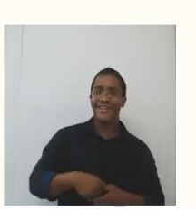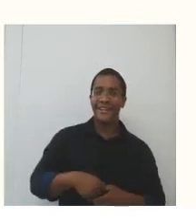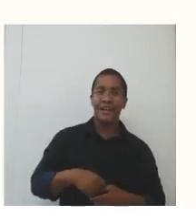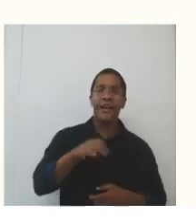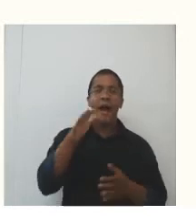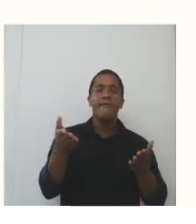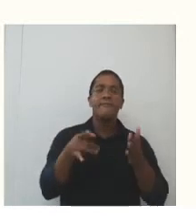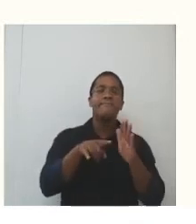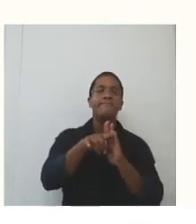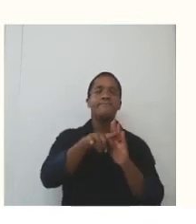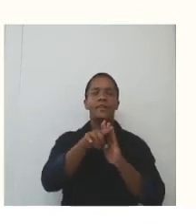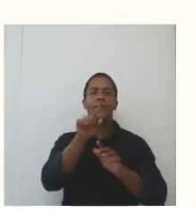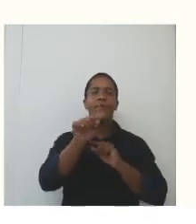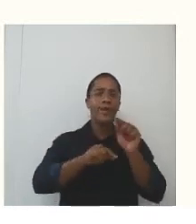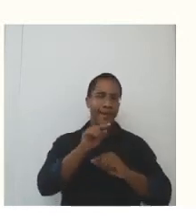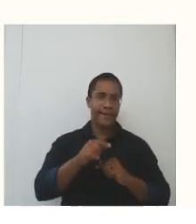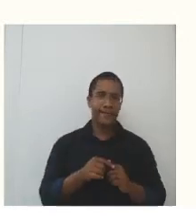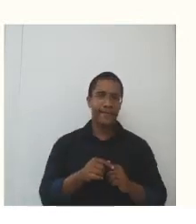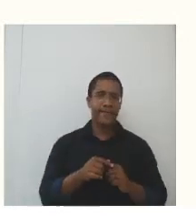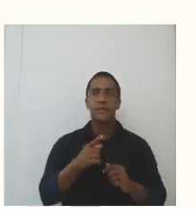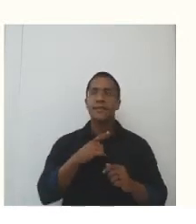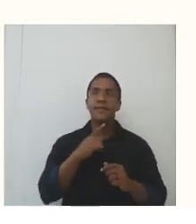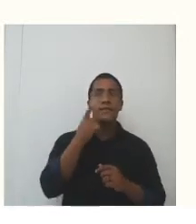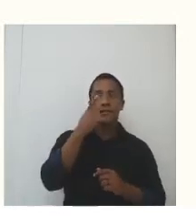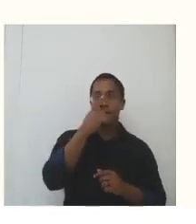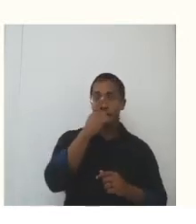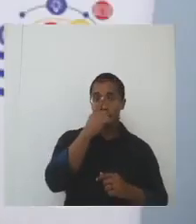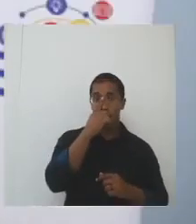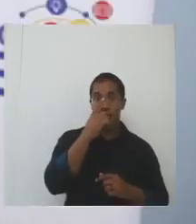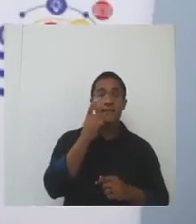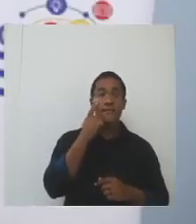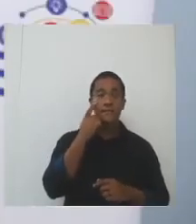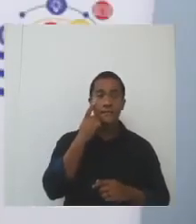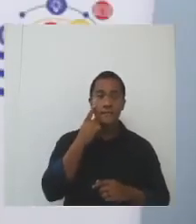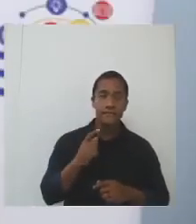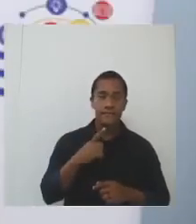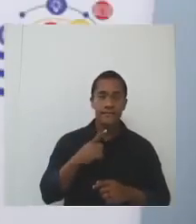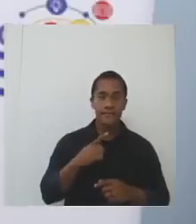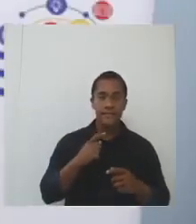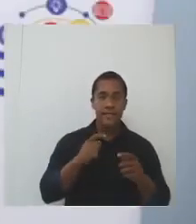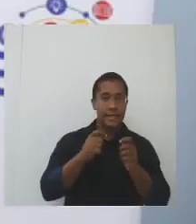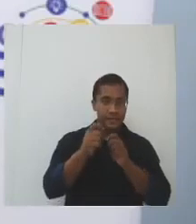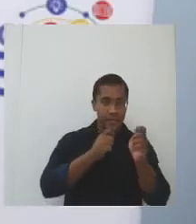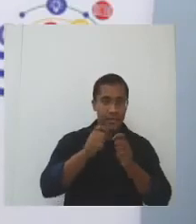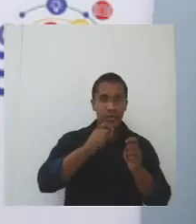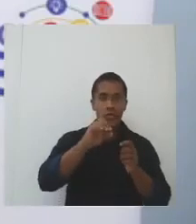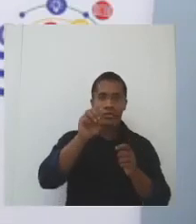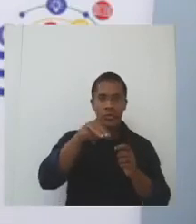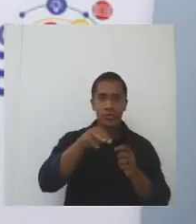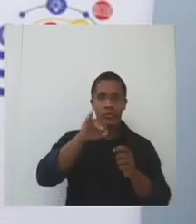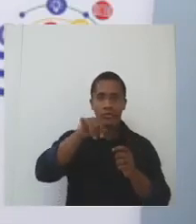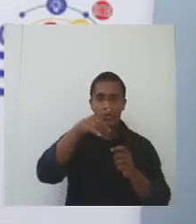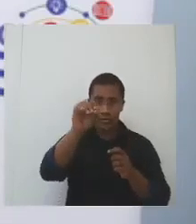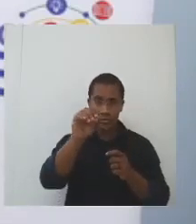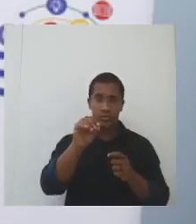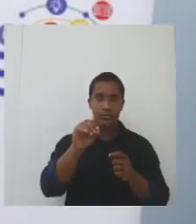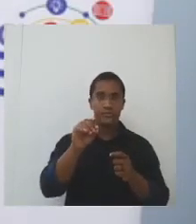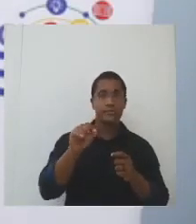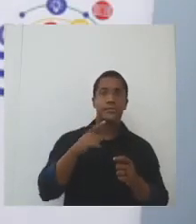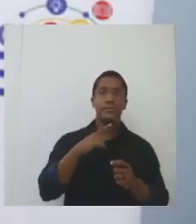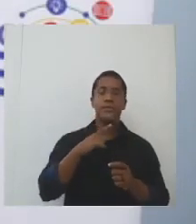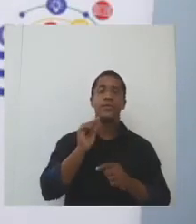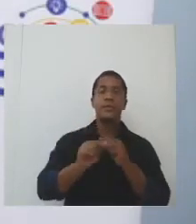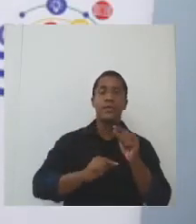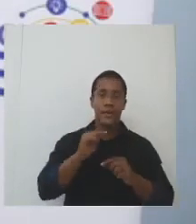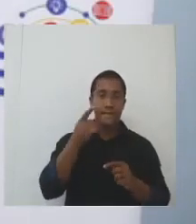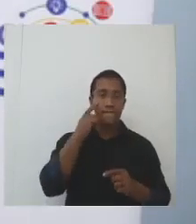seguinte agora, né? Vamos dar uma olhadinha aqui devagarinho. Temos aqui ó, na administração de Dom João uma coisa super interessante. Olha